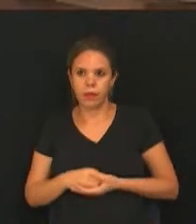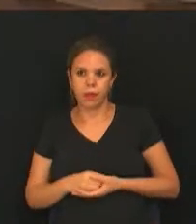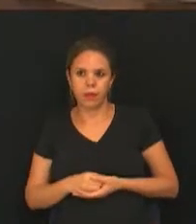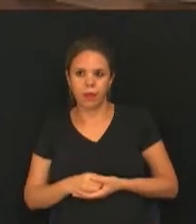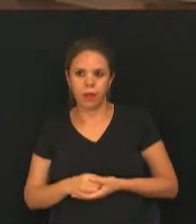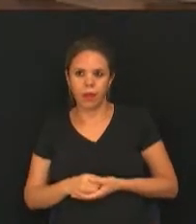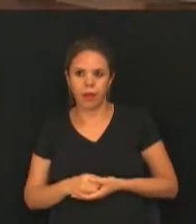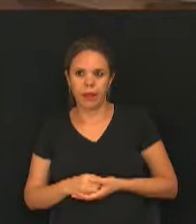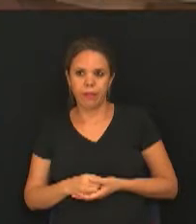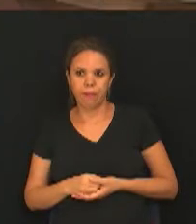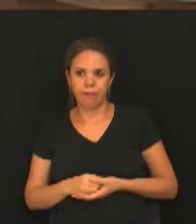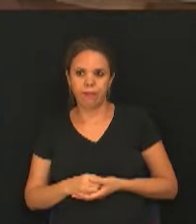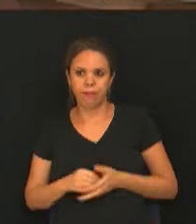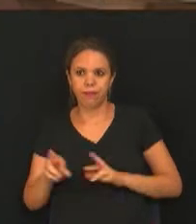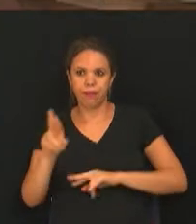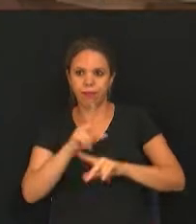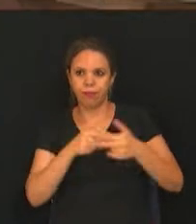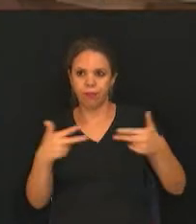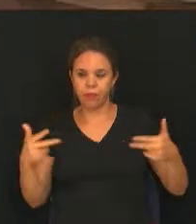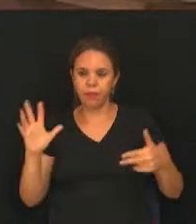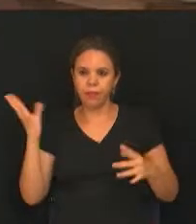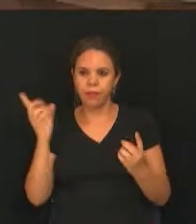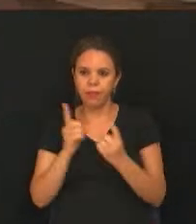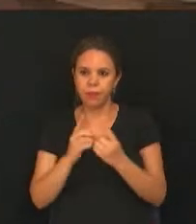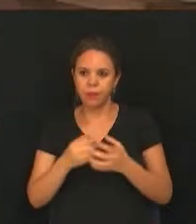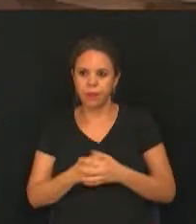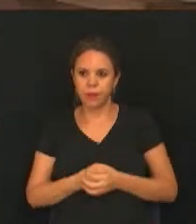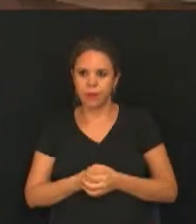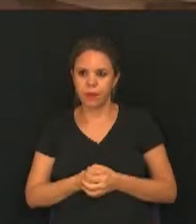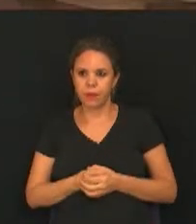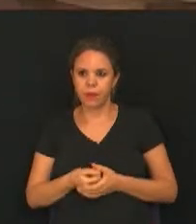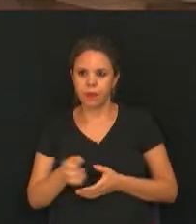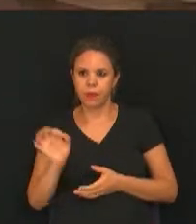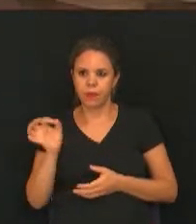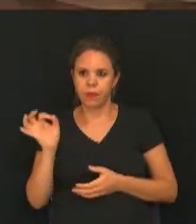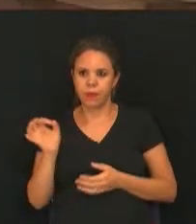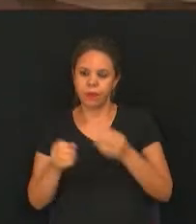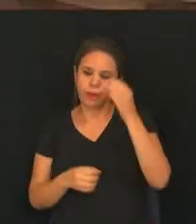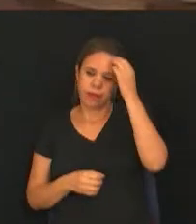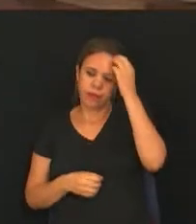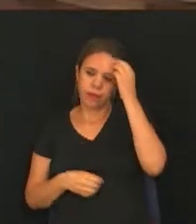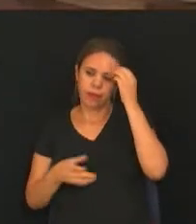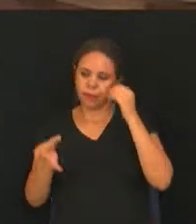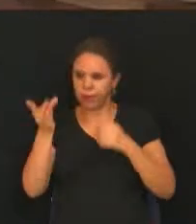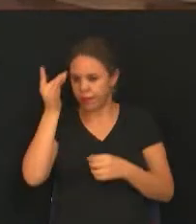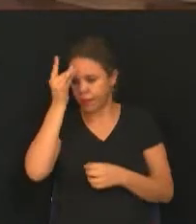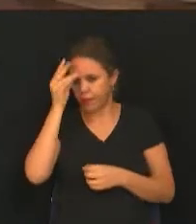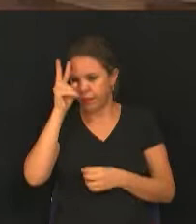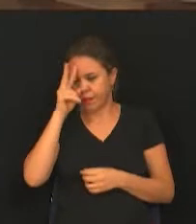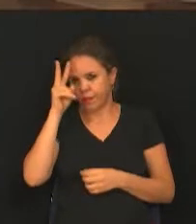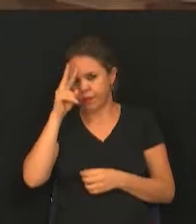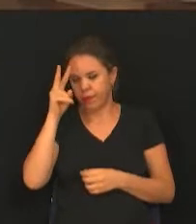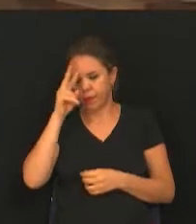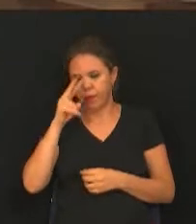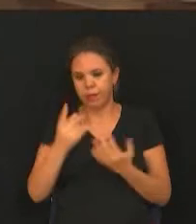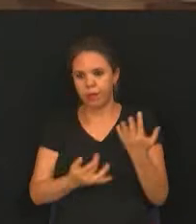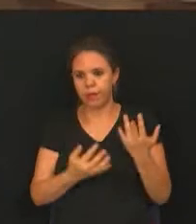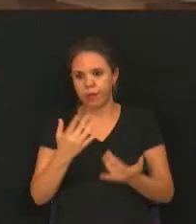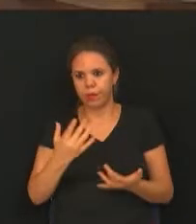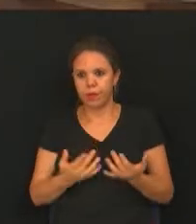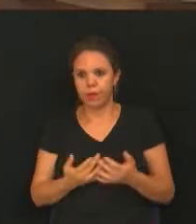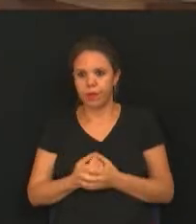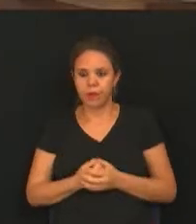E foram variadas ocorrências que eu atendi, né? Com certeza, as mais marcantes, né, foram o incêndio no Doidão em